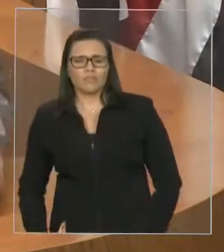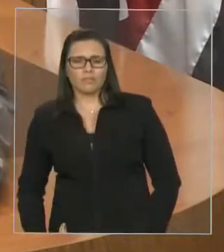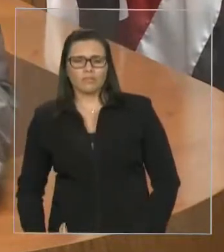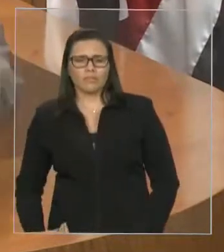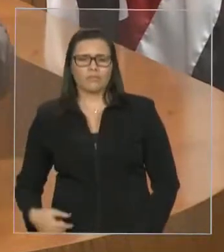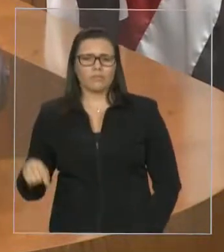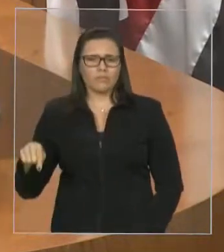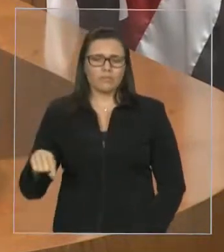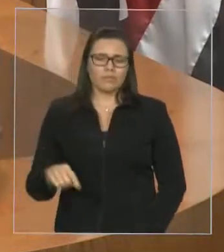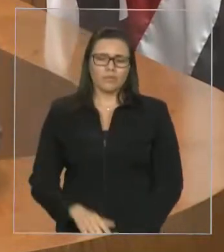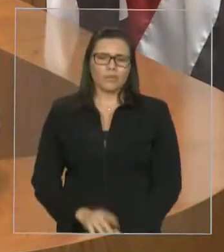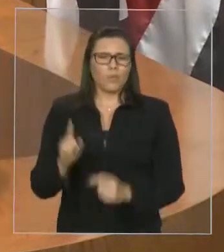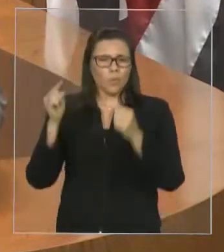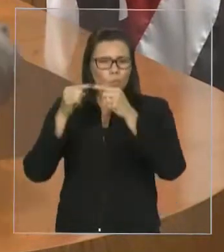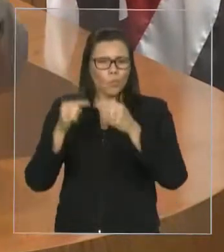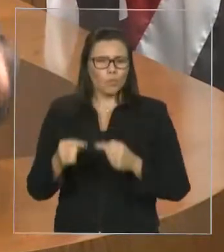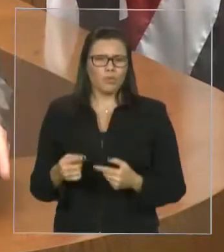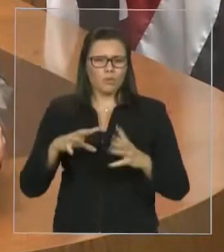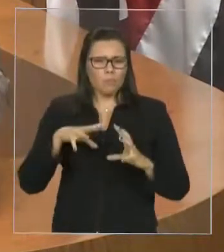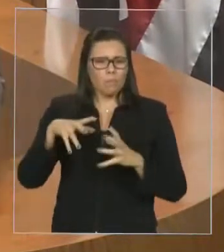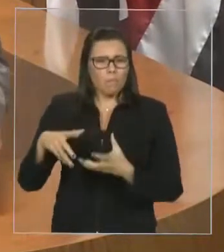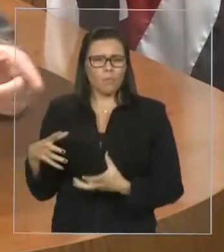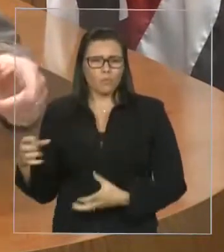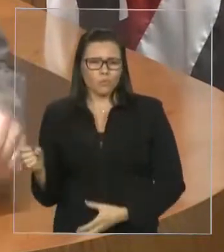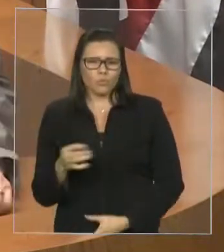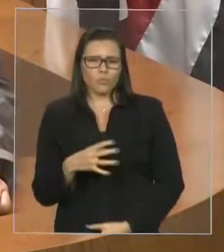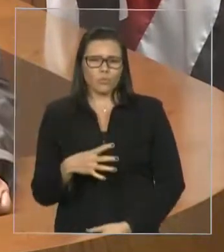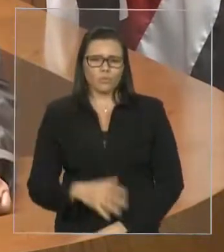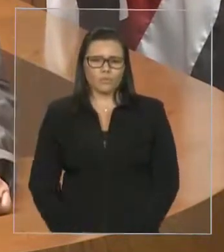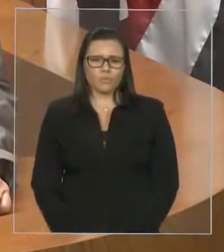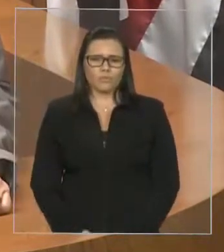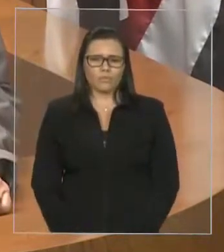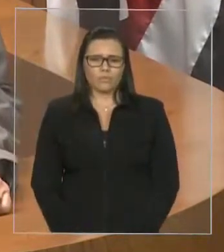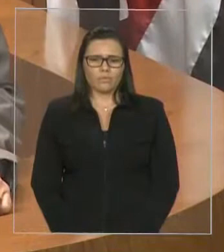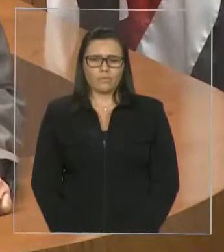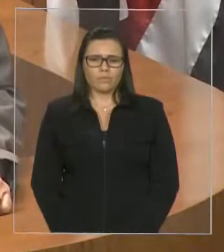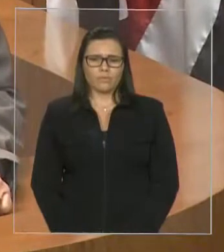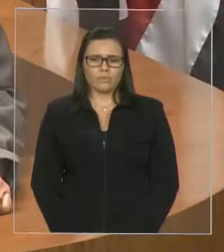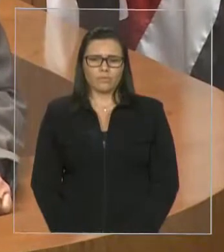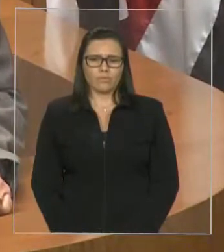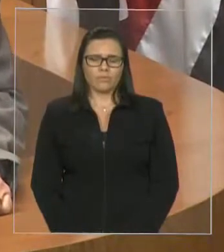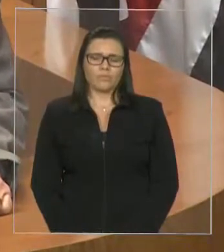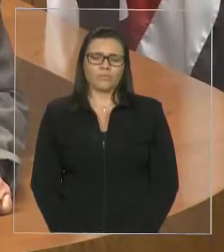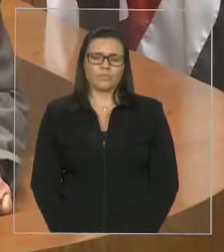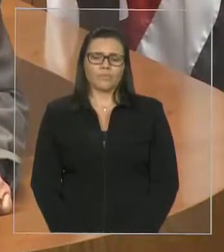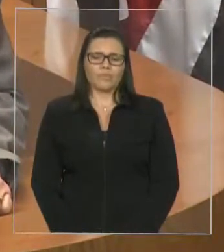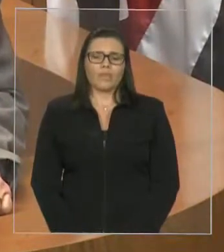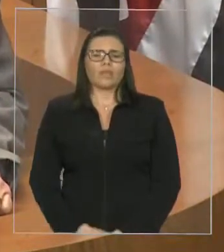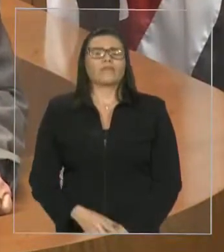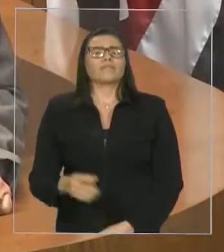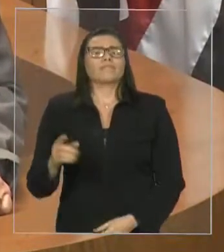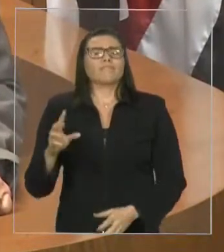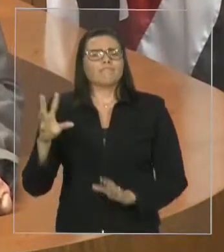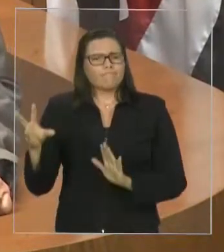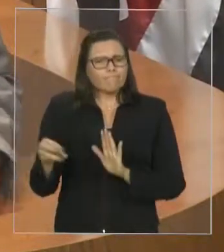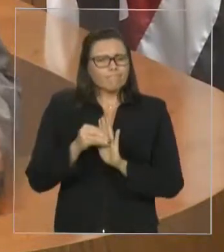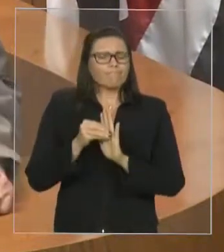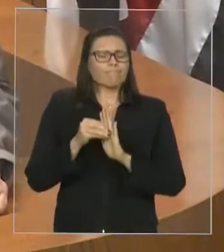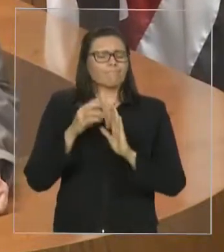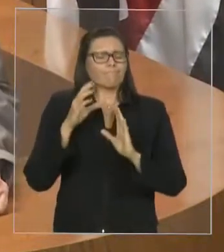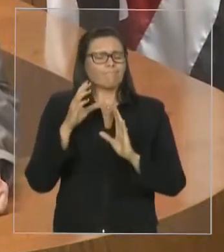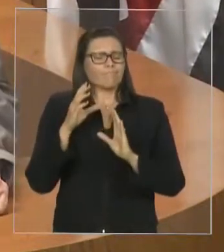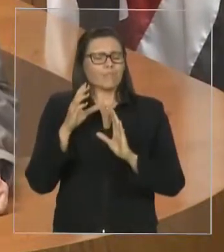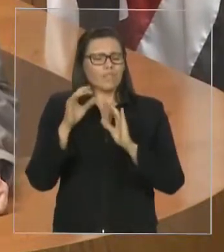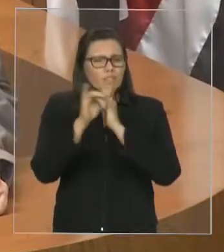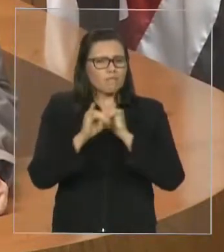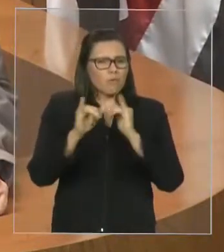moderno, transparente, democrata, faz assim, vai para as redes sociais, quando não tem um império de comunicação para poder